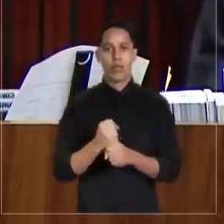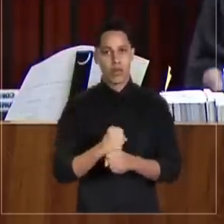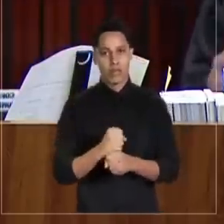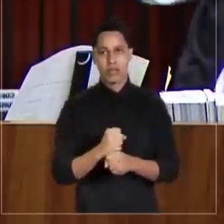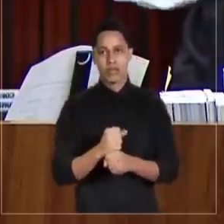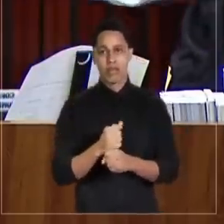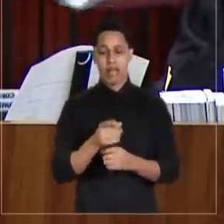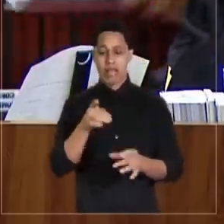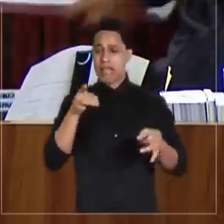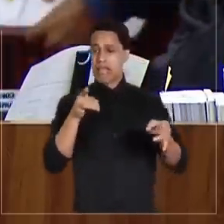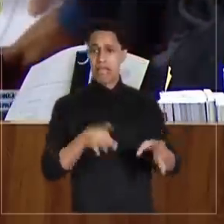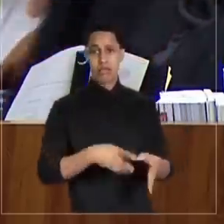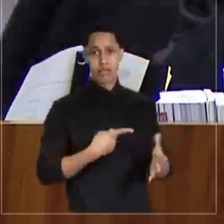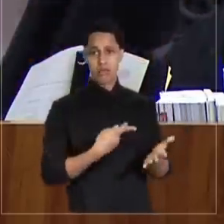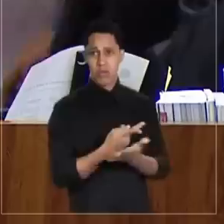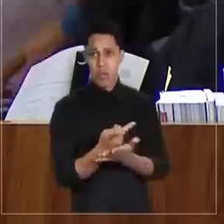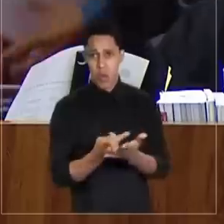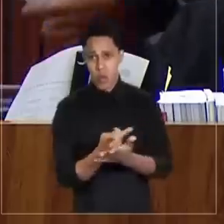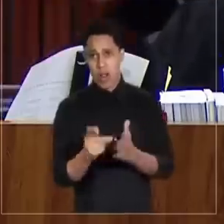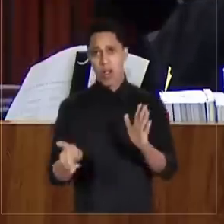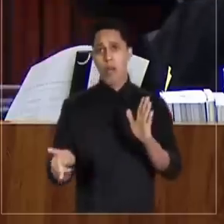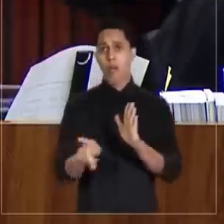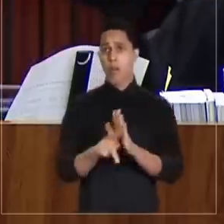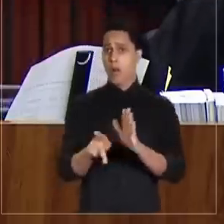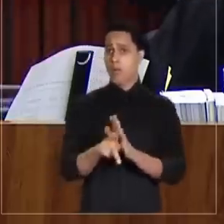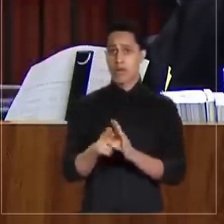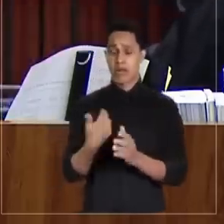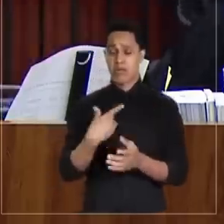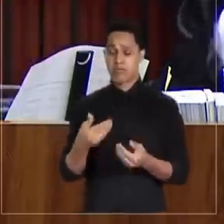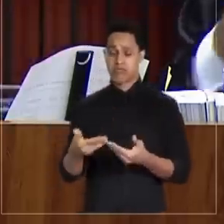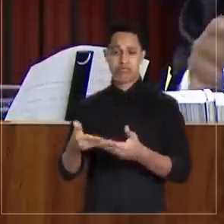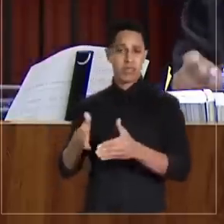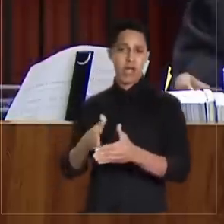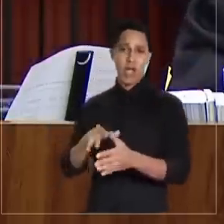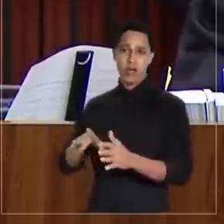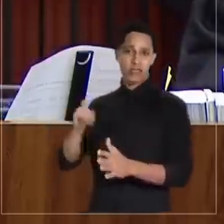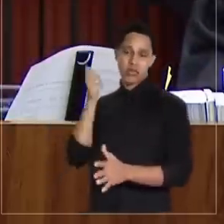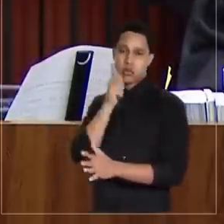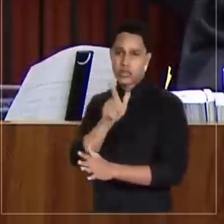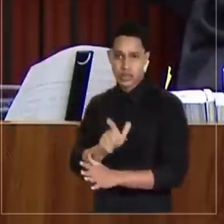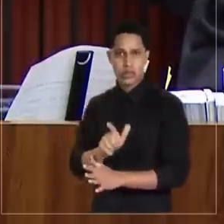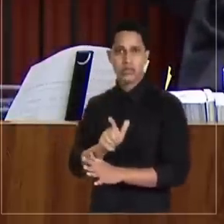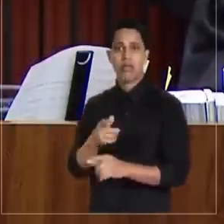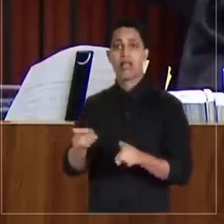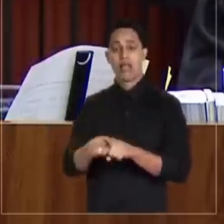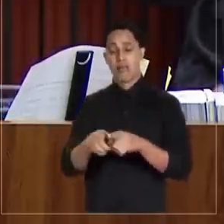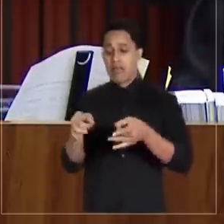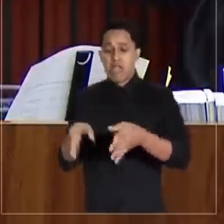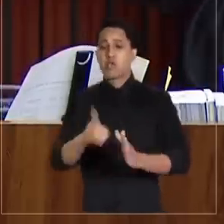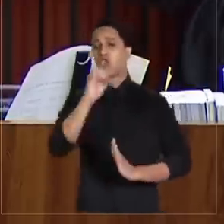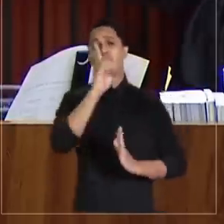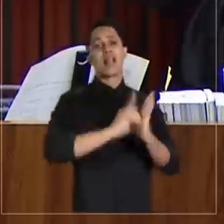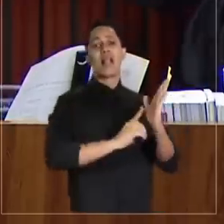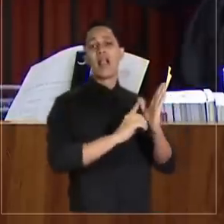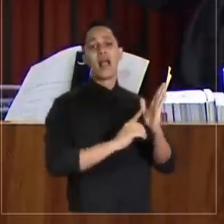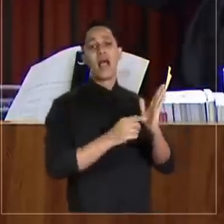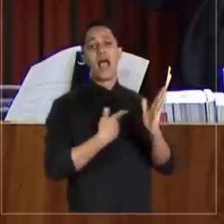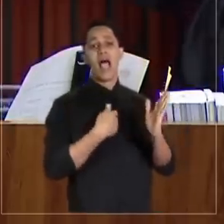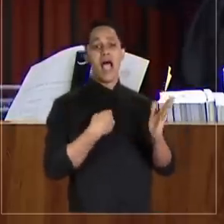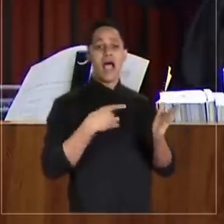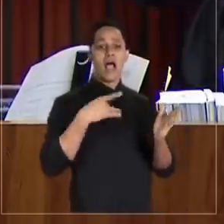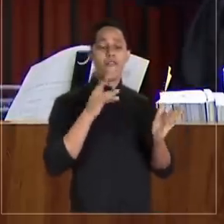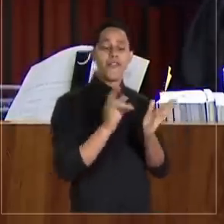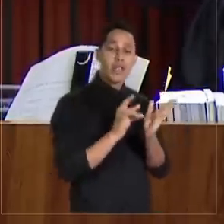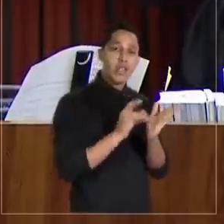candidatura dos investigados em virtude da chapa beneficiária não ter sido eleita e deixou de declarar a inelegibilidade do